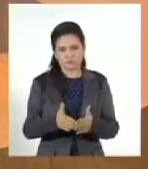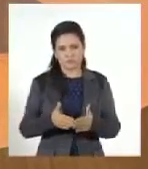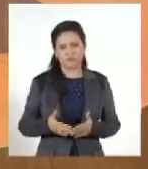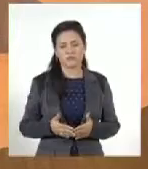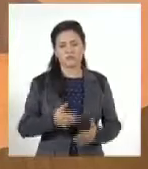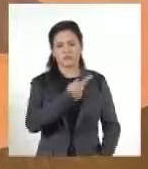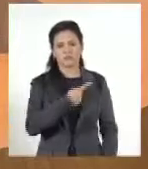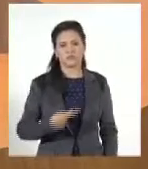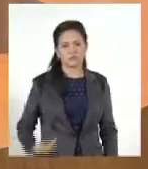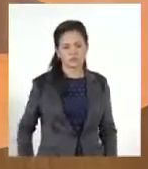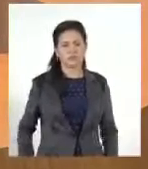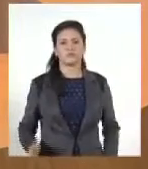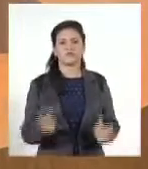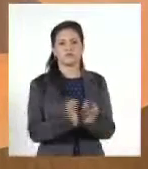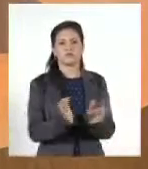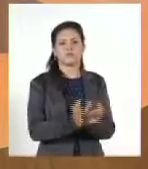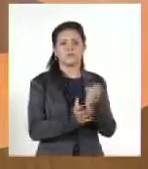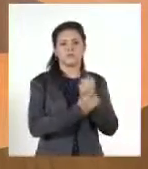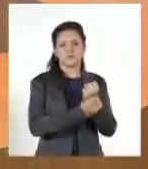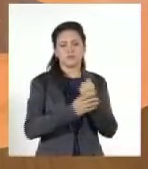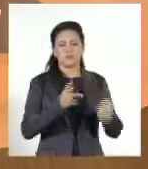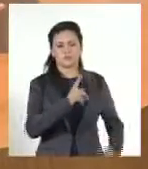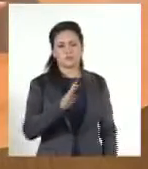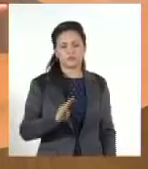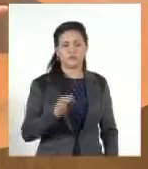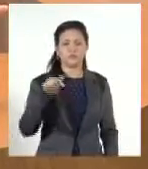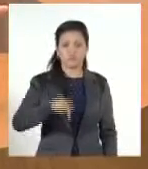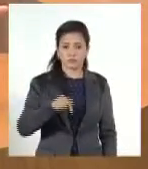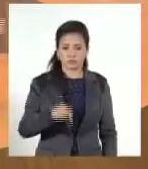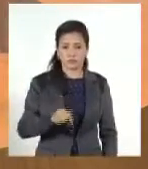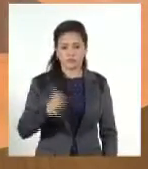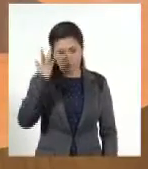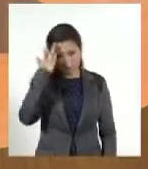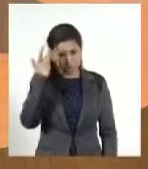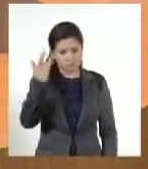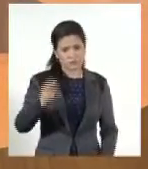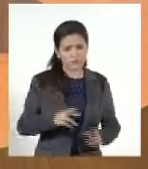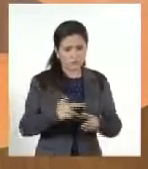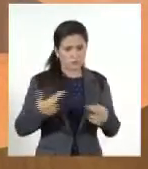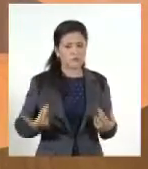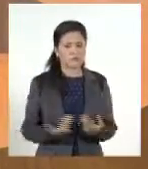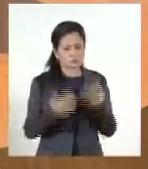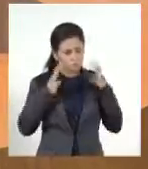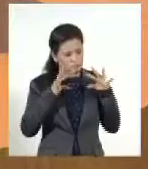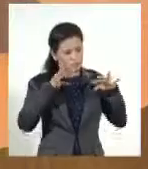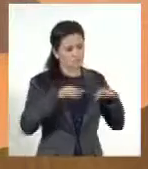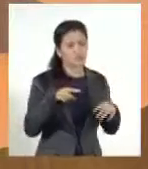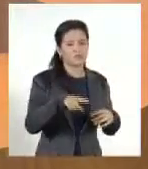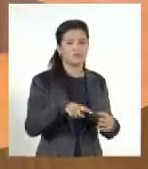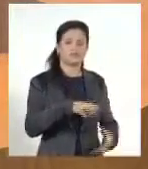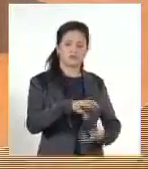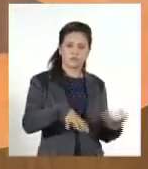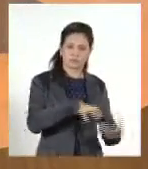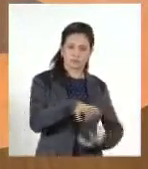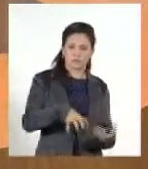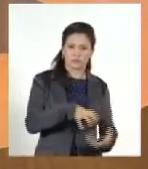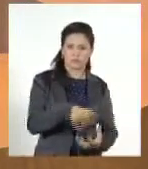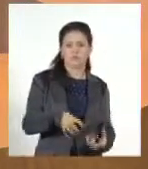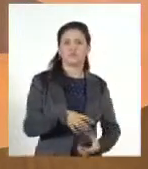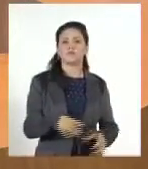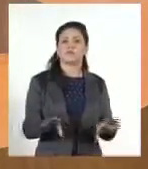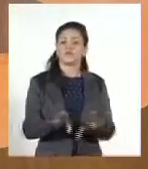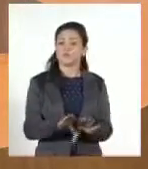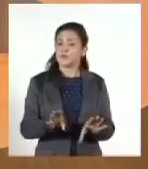possa já trazer uma reunião e a gente possa dar total atenção ao movimento grevista, assim como fizemos com o